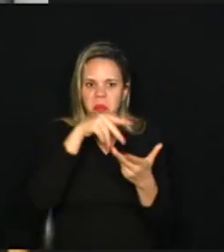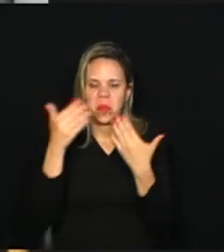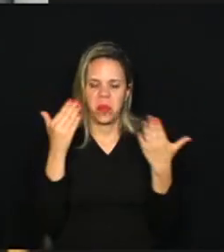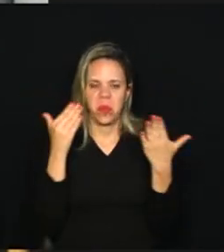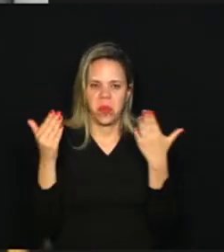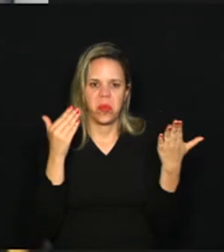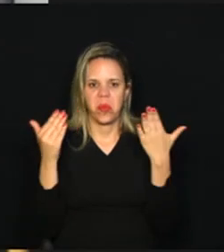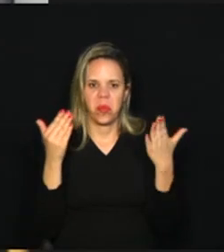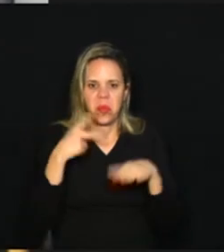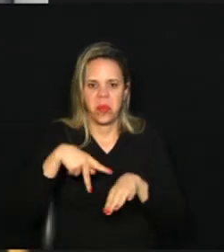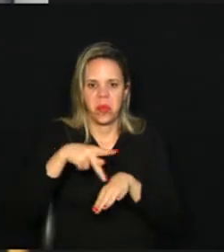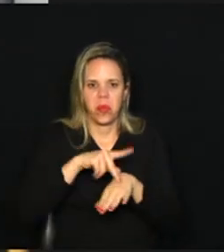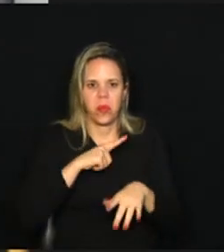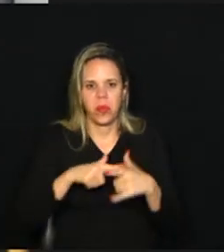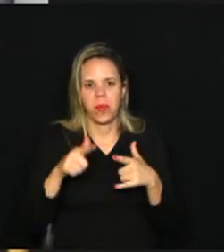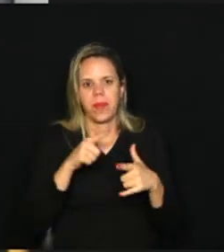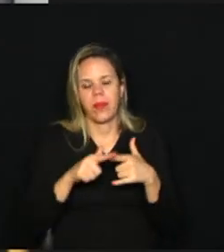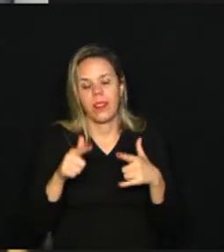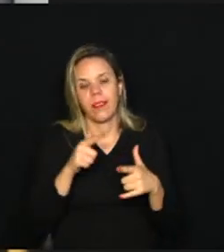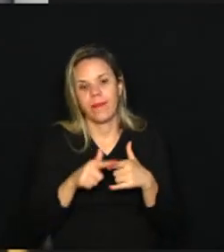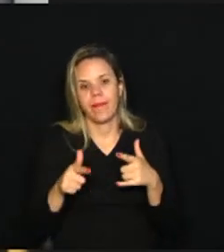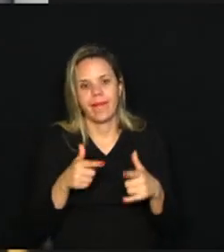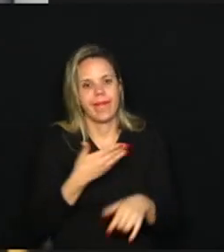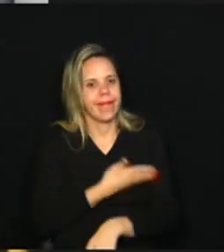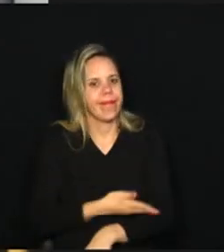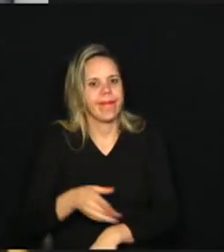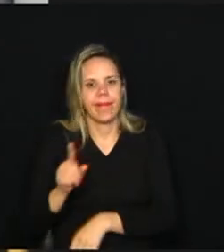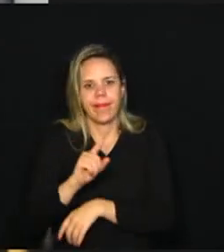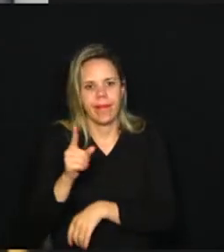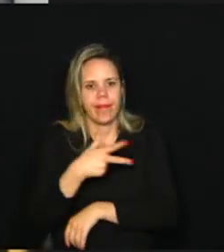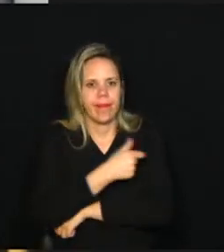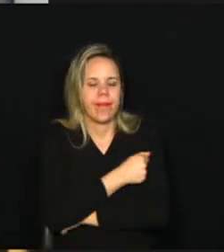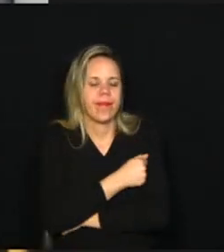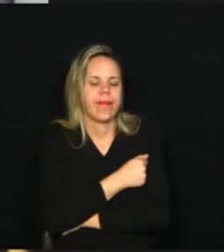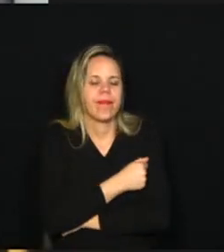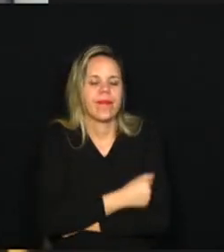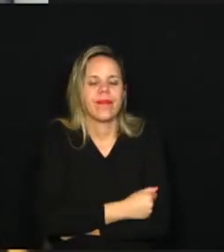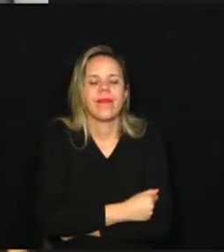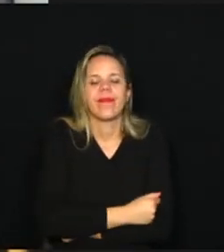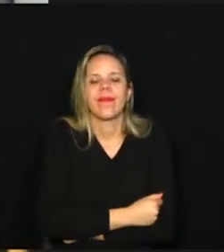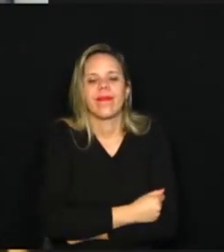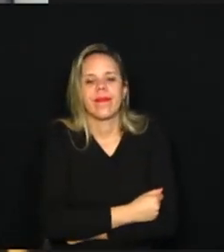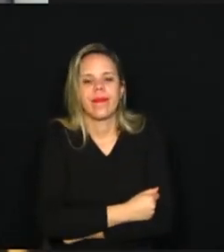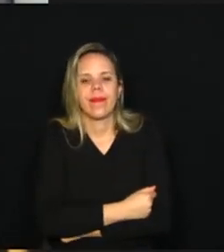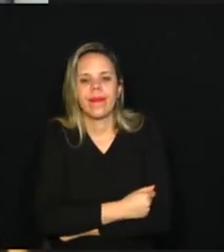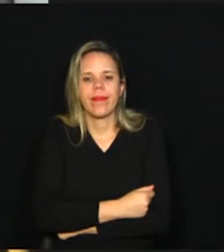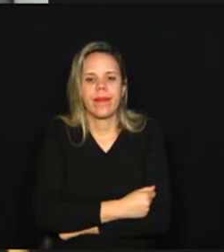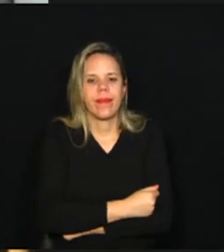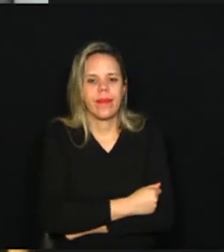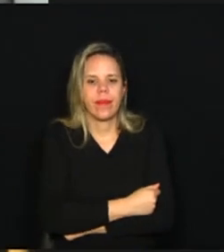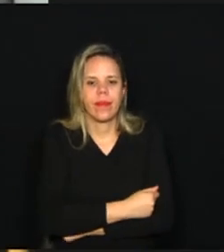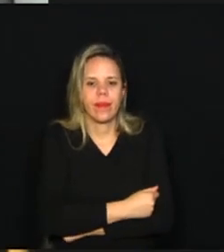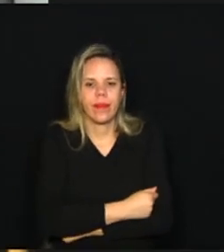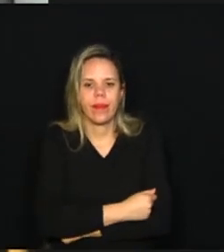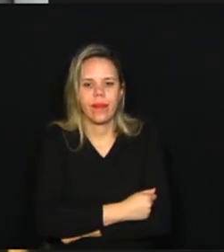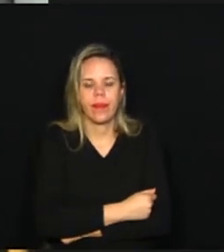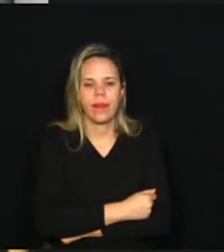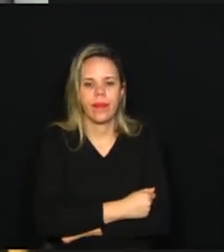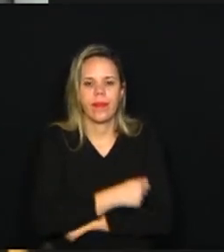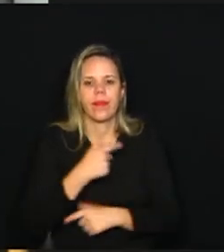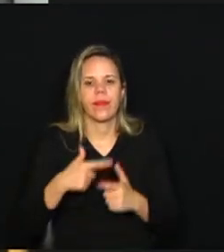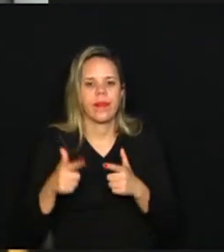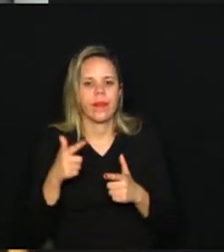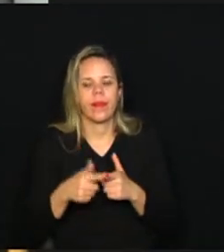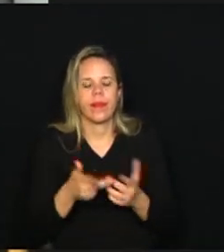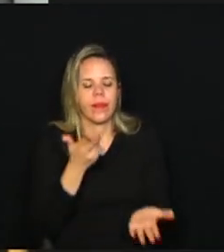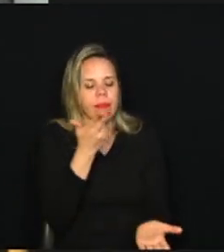Porque vários países têm problema, porque não está acostumado com vacinação em massa, né? Então, o problema do